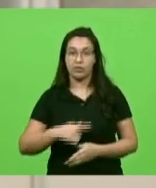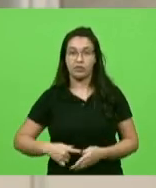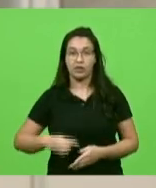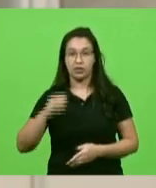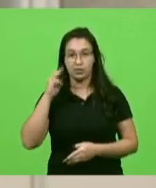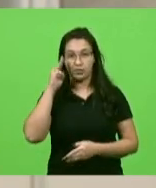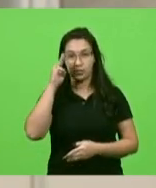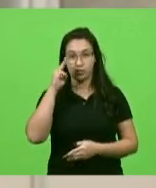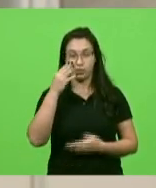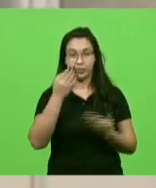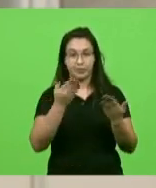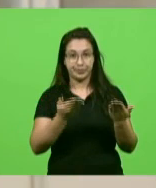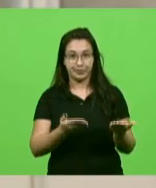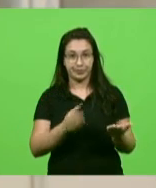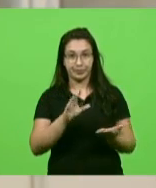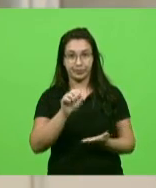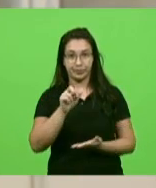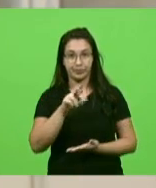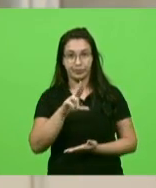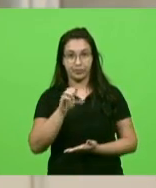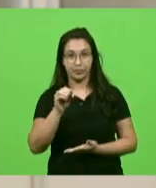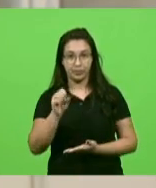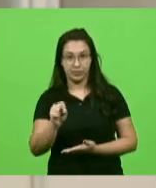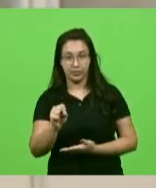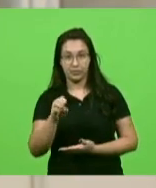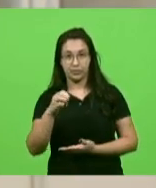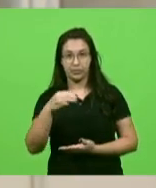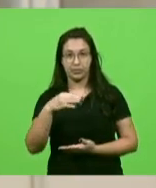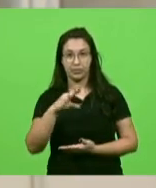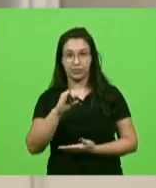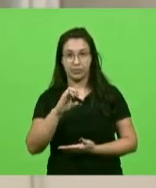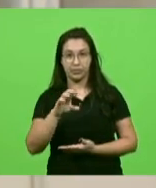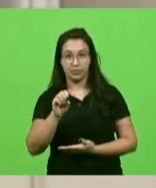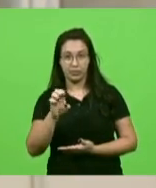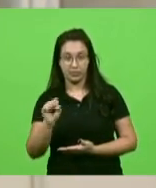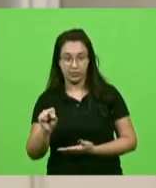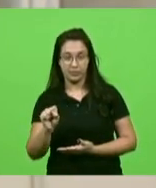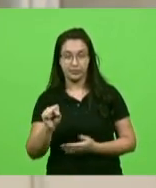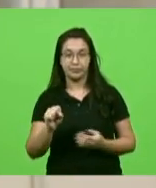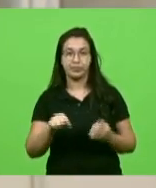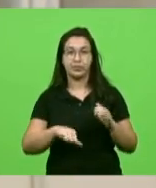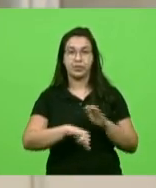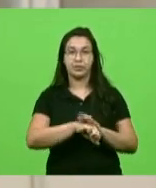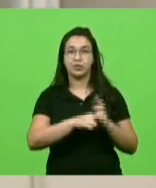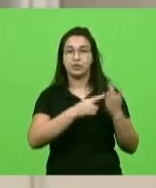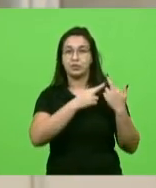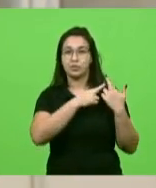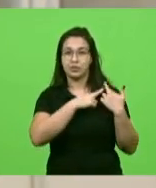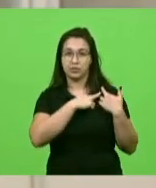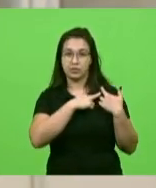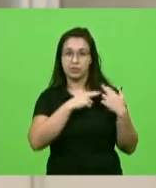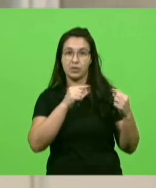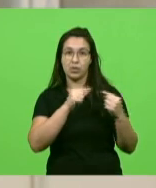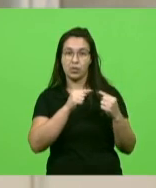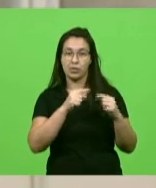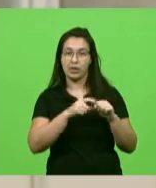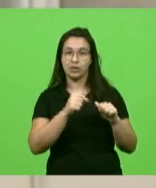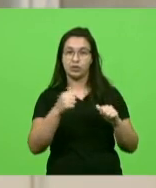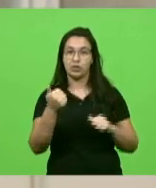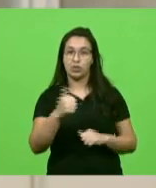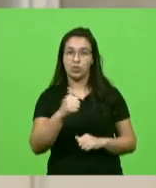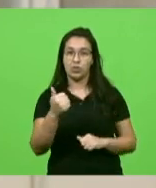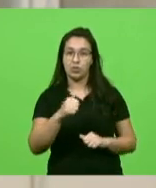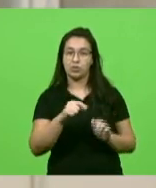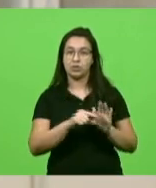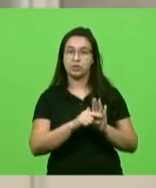senhor Carlos Moisés da Silva "pelos crimes de responsabilidade previsto no artigo 11 e